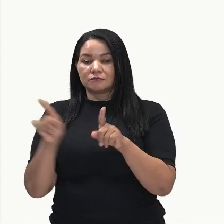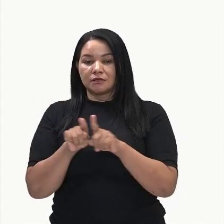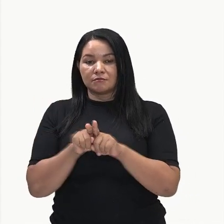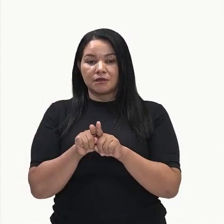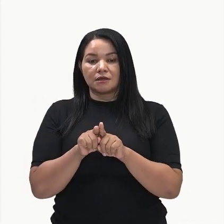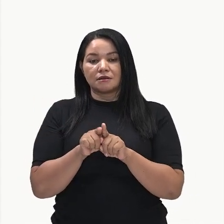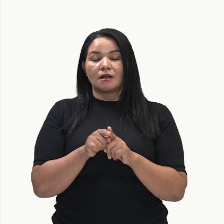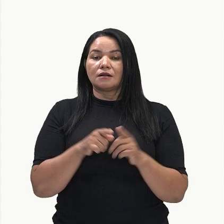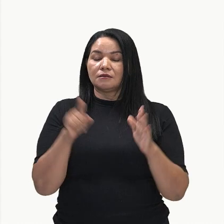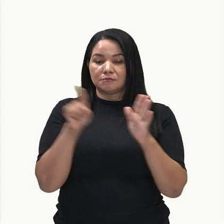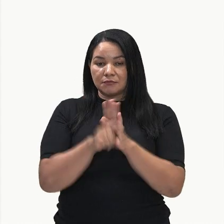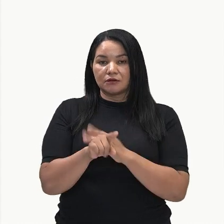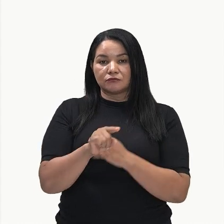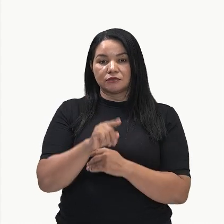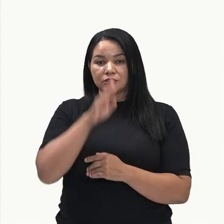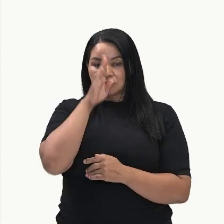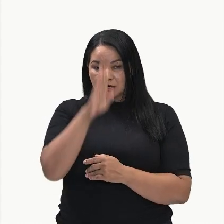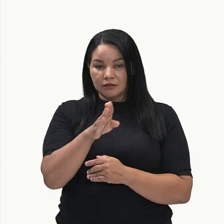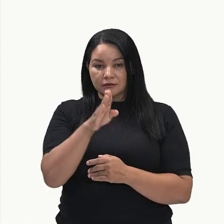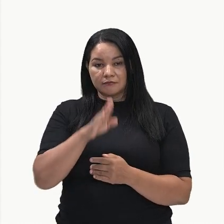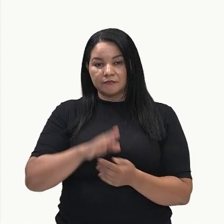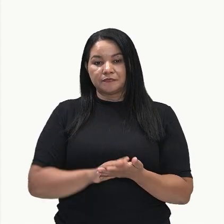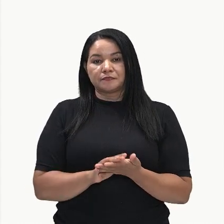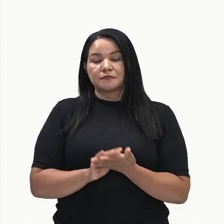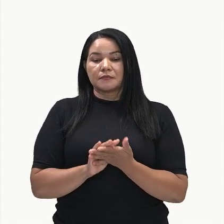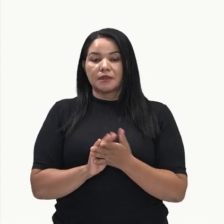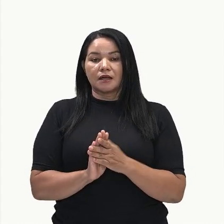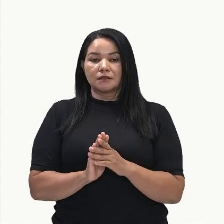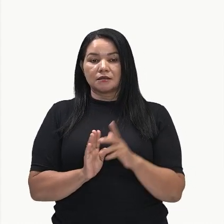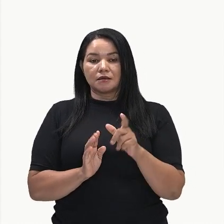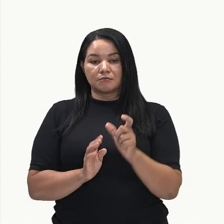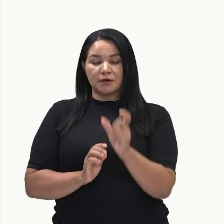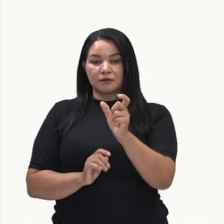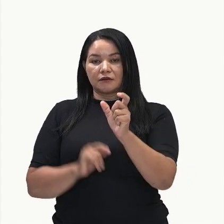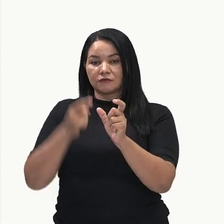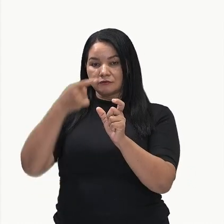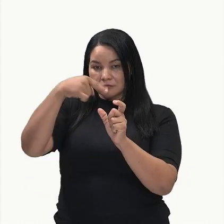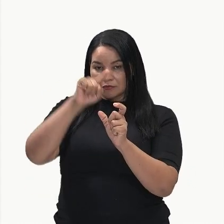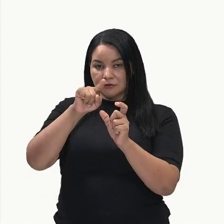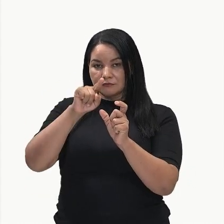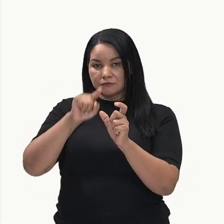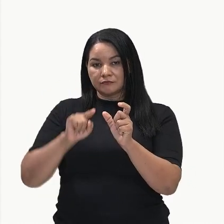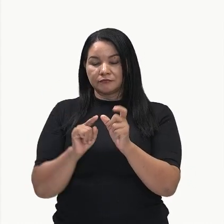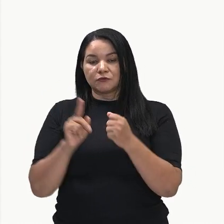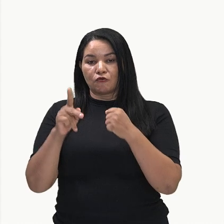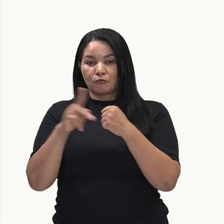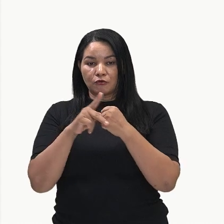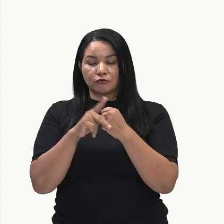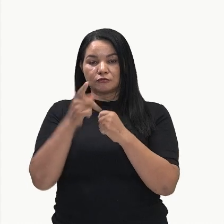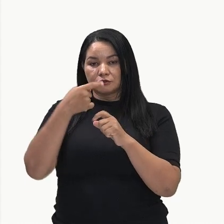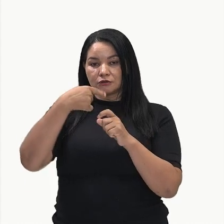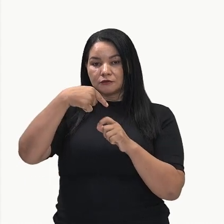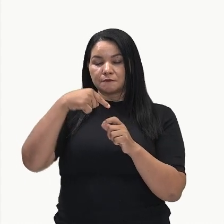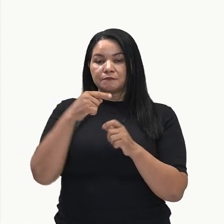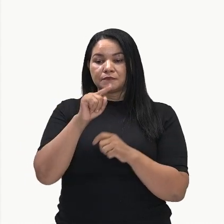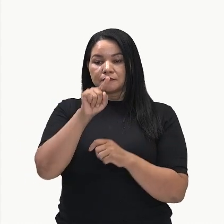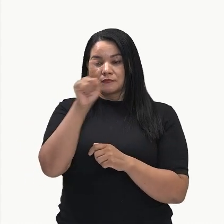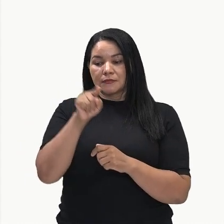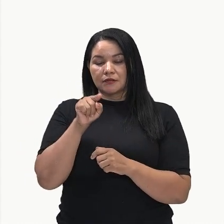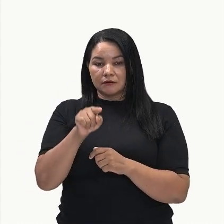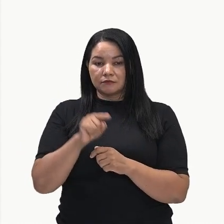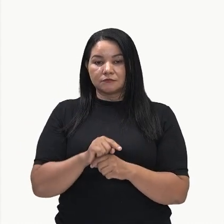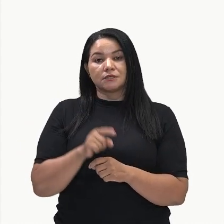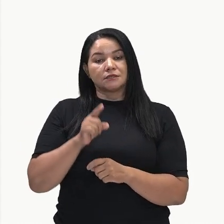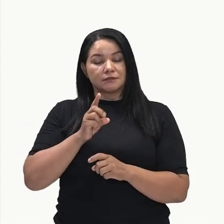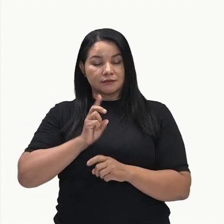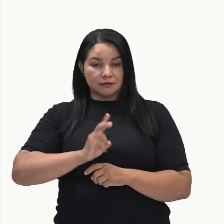no meio, em algum lugar, vai ficar acentuadozinho, né? O pronome interrogativo. Sempre que a pergunta for indireta,